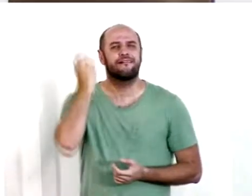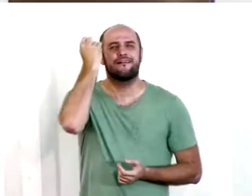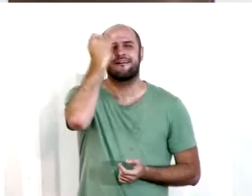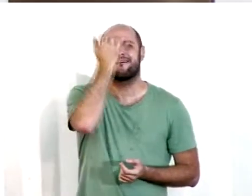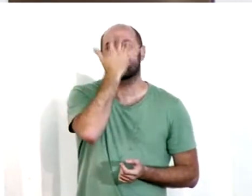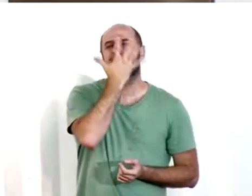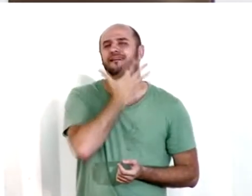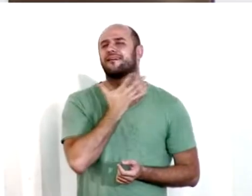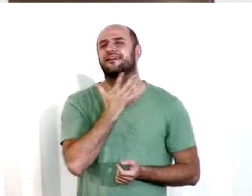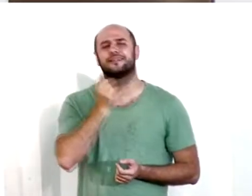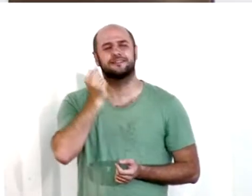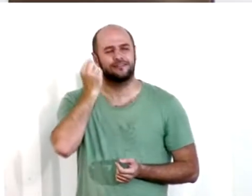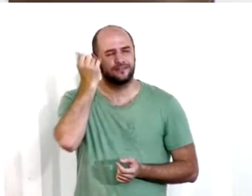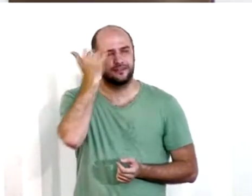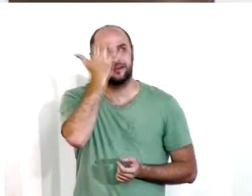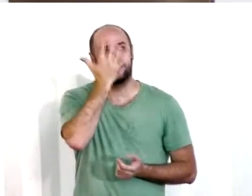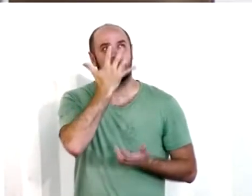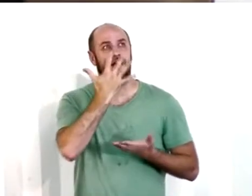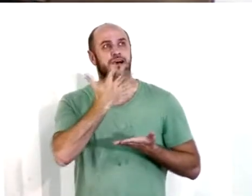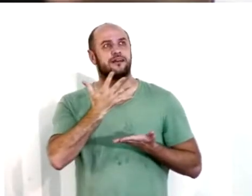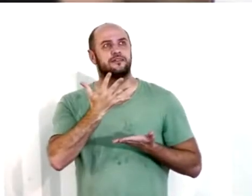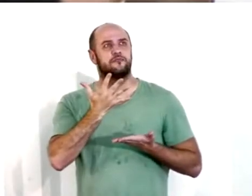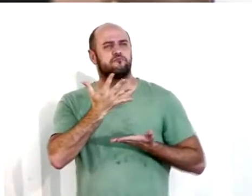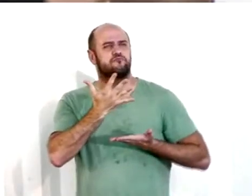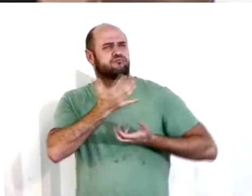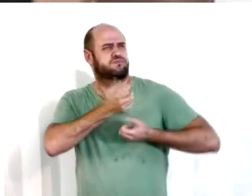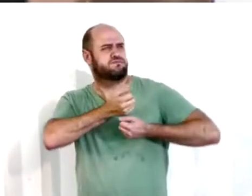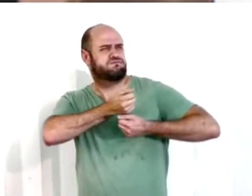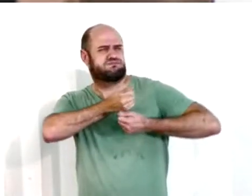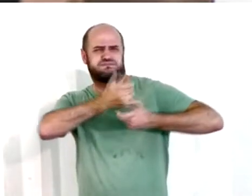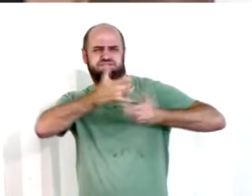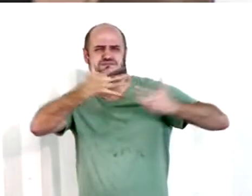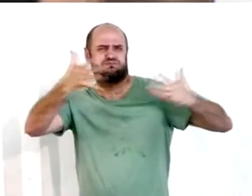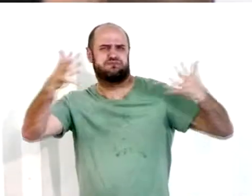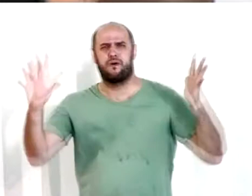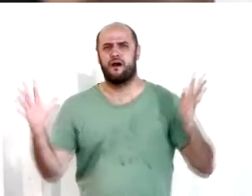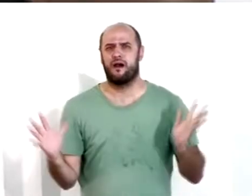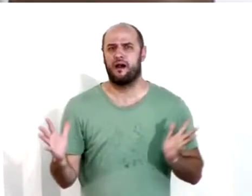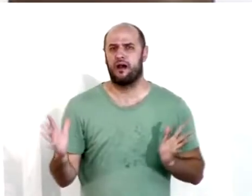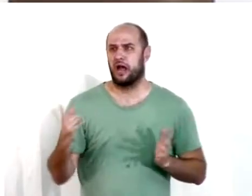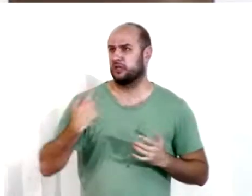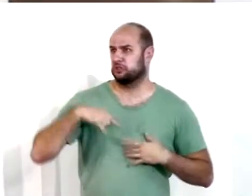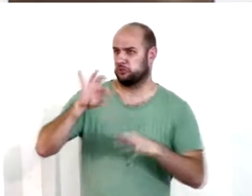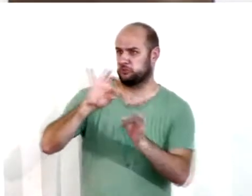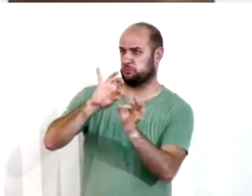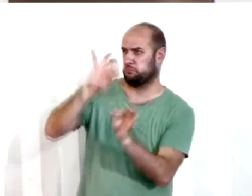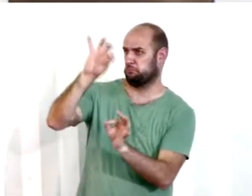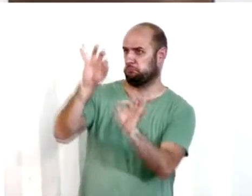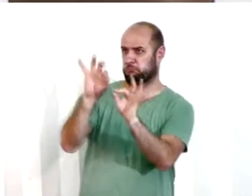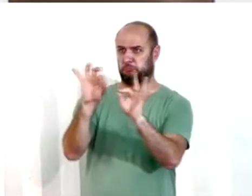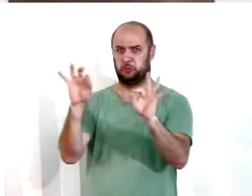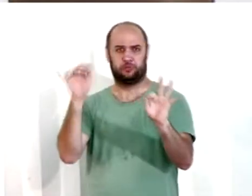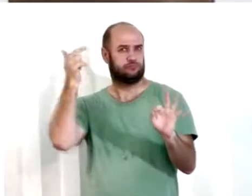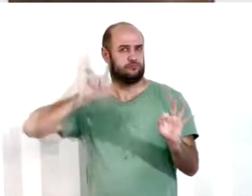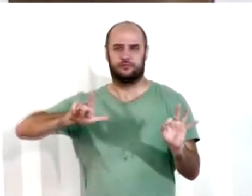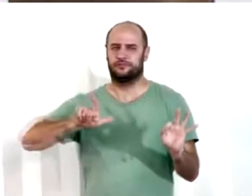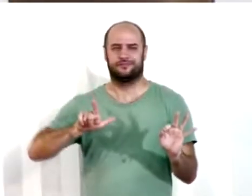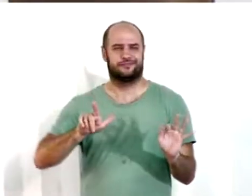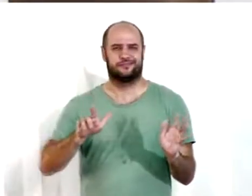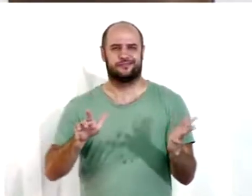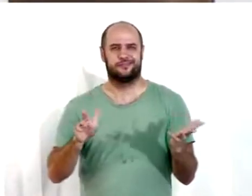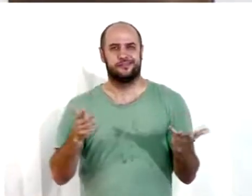graça é uma graça gigantesca, que nós não conseguimos medir, mas é